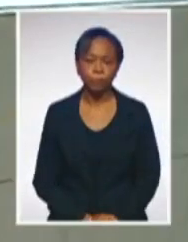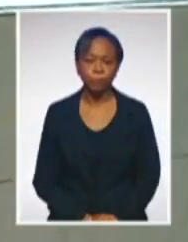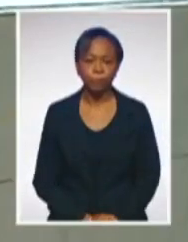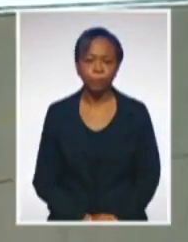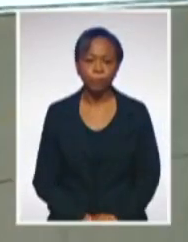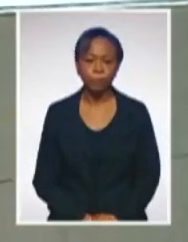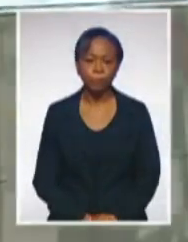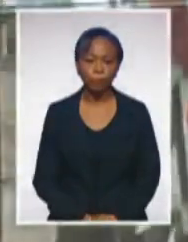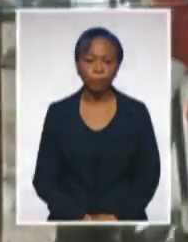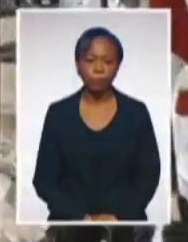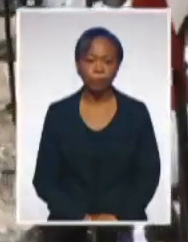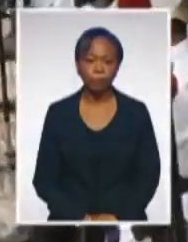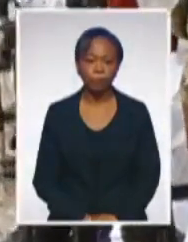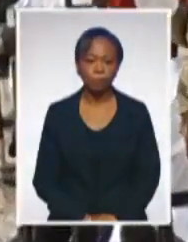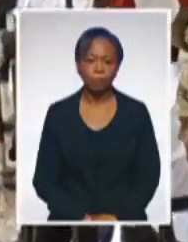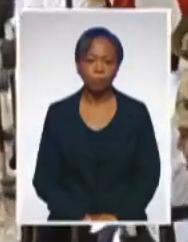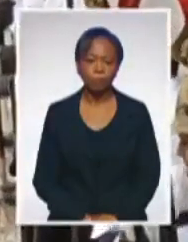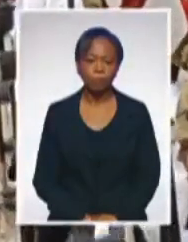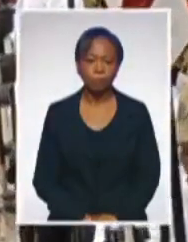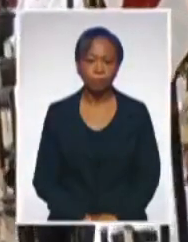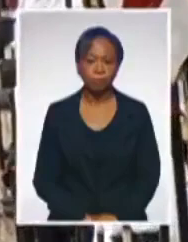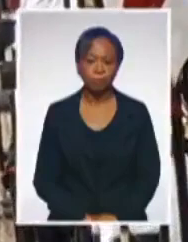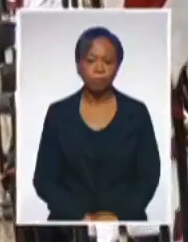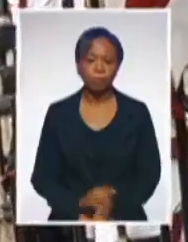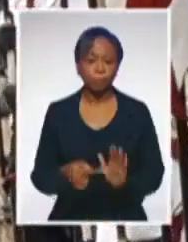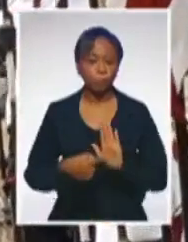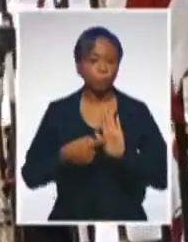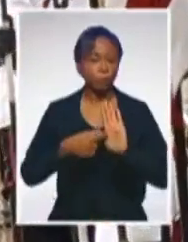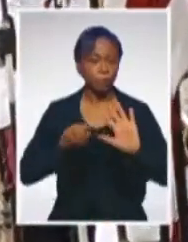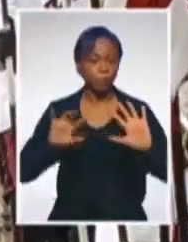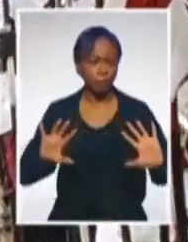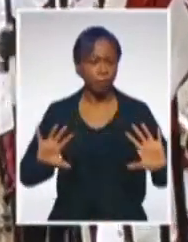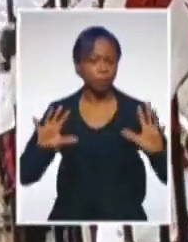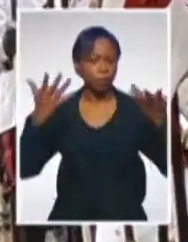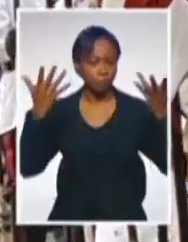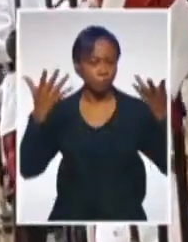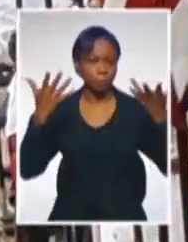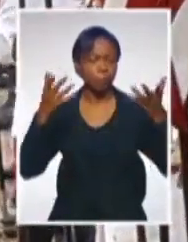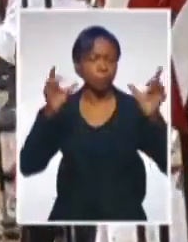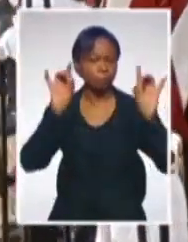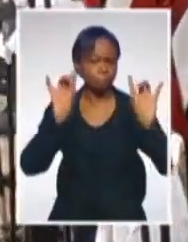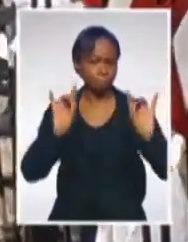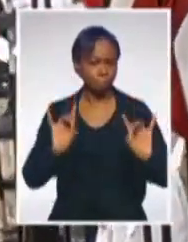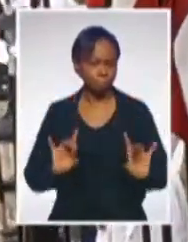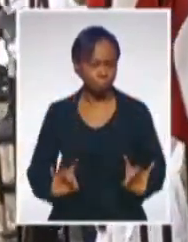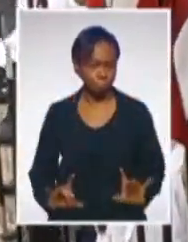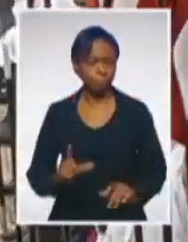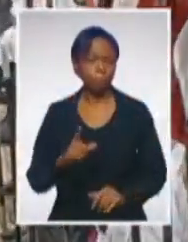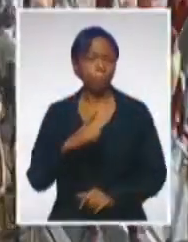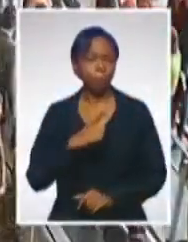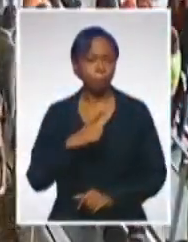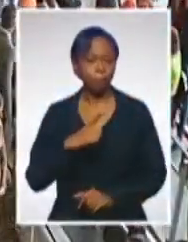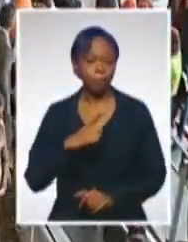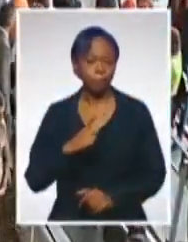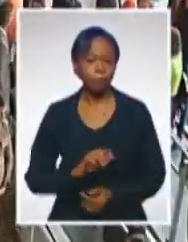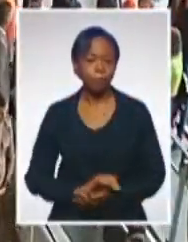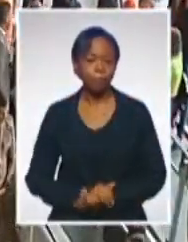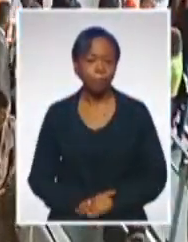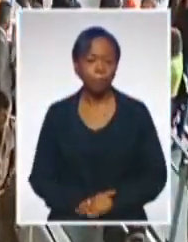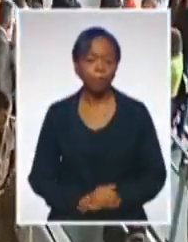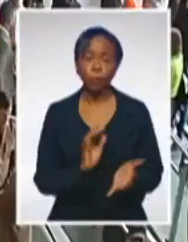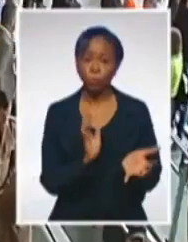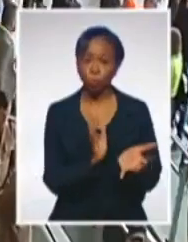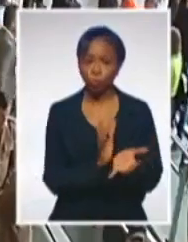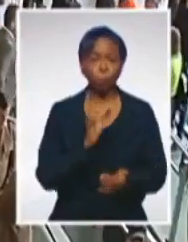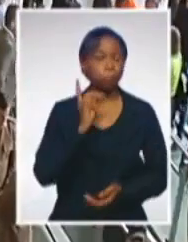Pois é, então foi instalada essa sessão extraordinária, né, Marco? É composta a comissão formada pelos